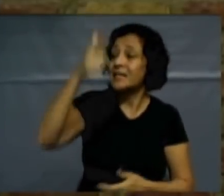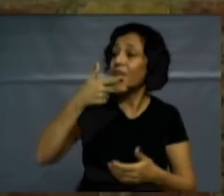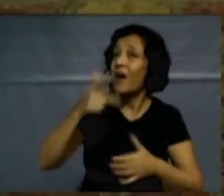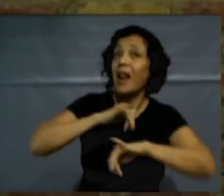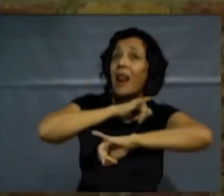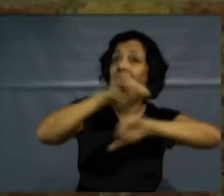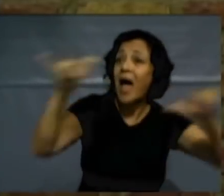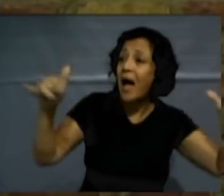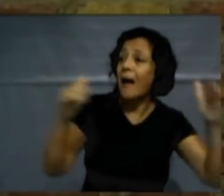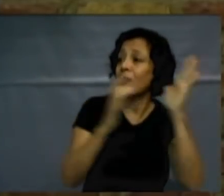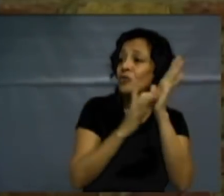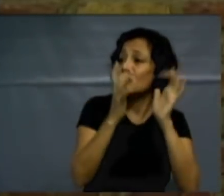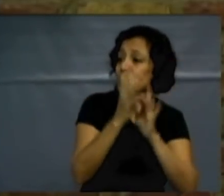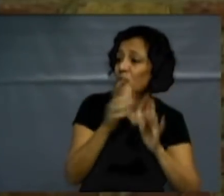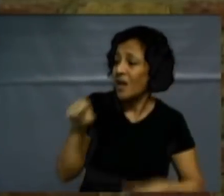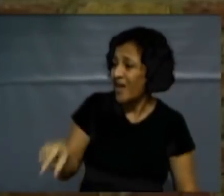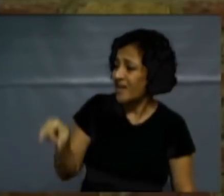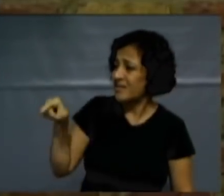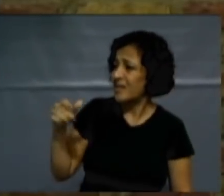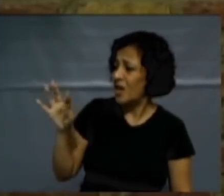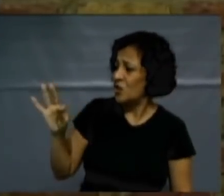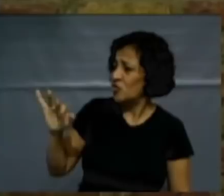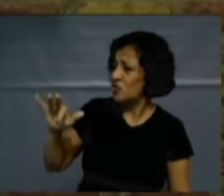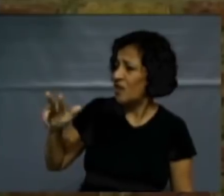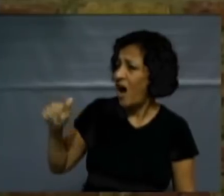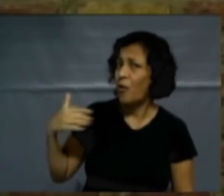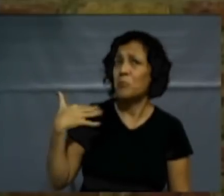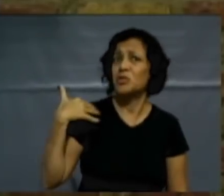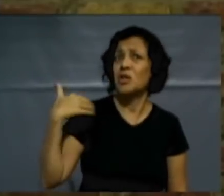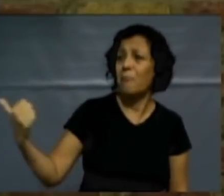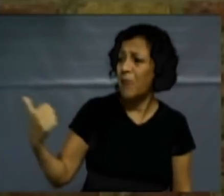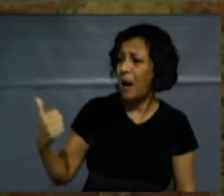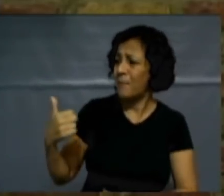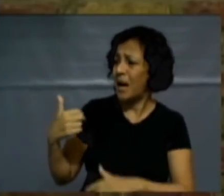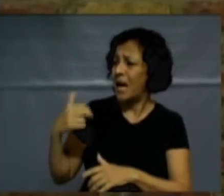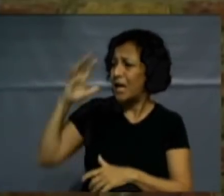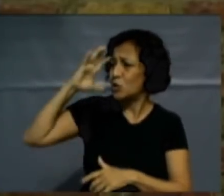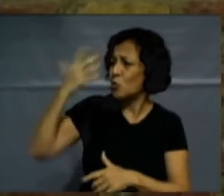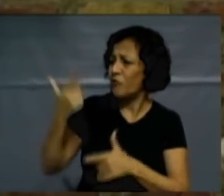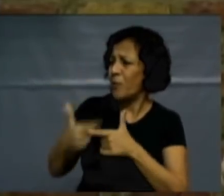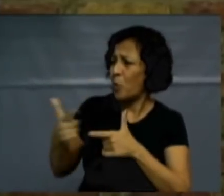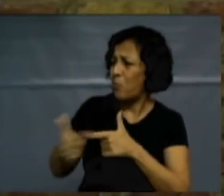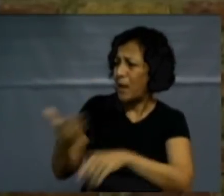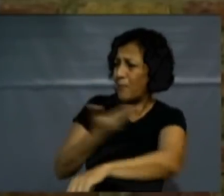falar para os gentios. E esse cara aqui me chama lá para resolver esse problema de circuncisão?